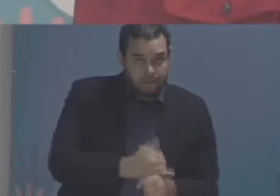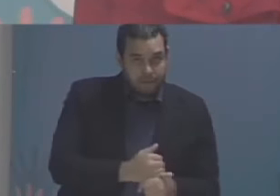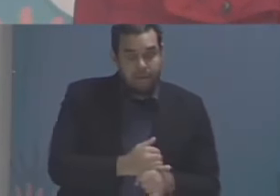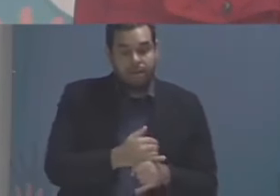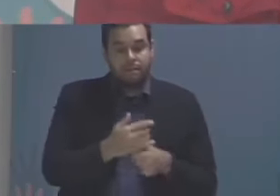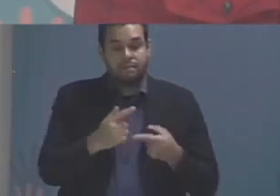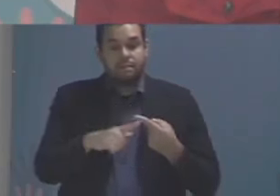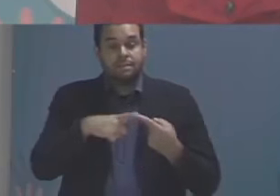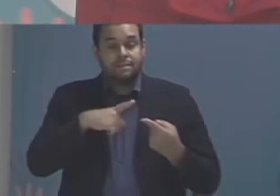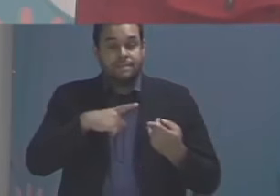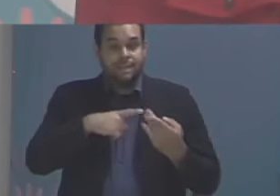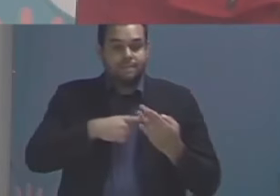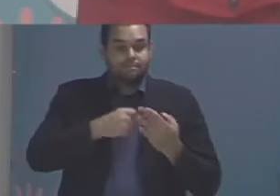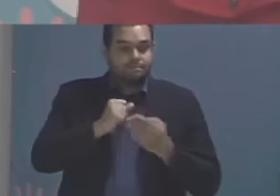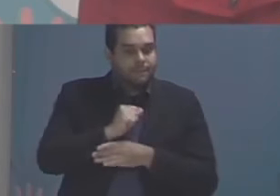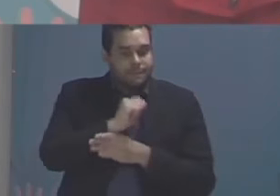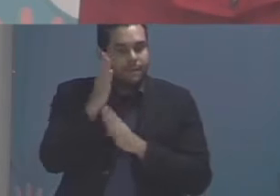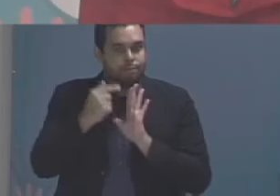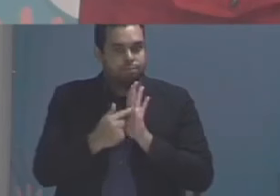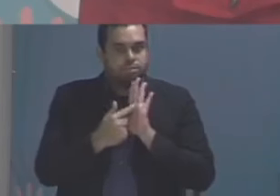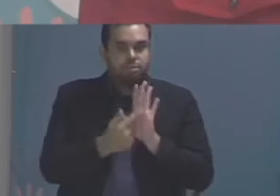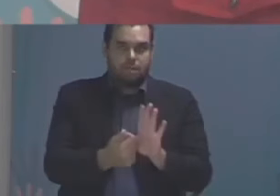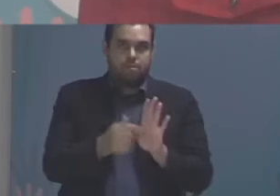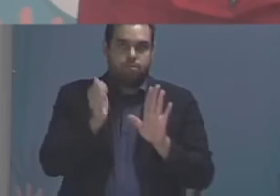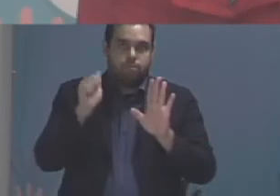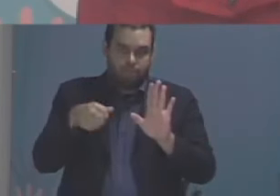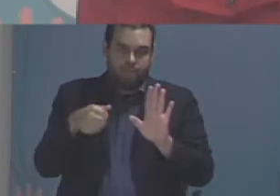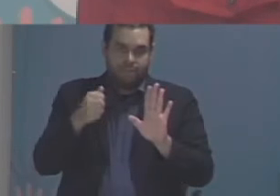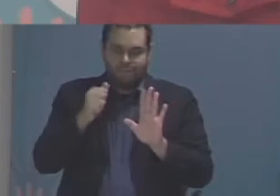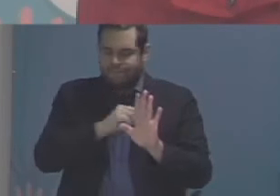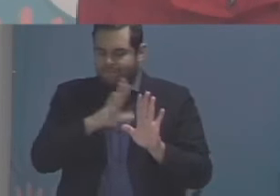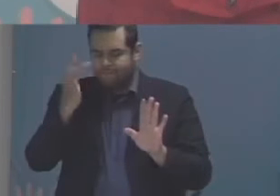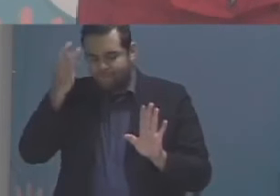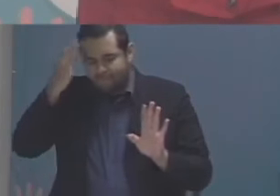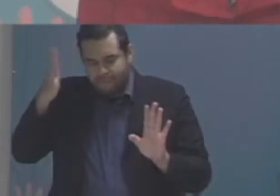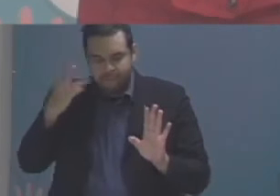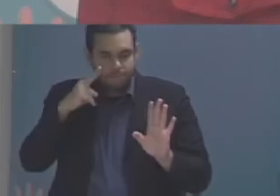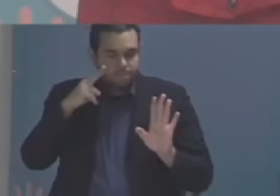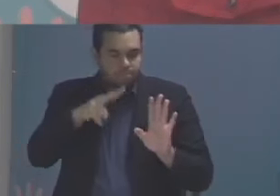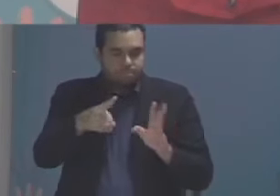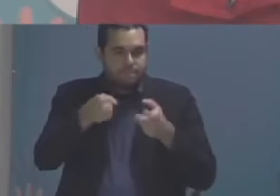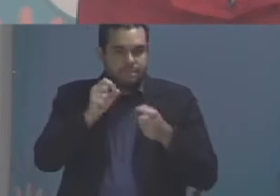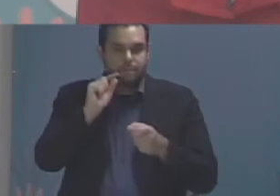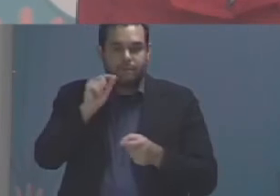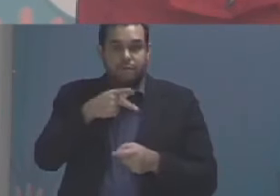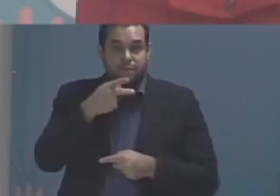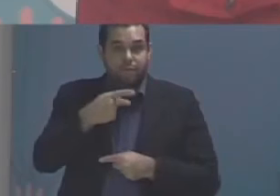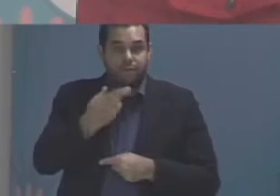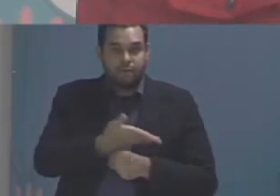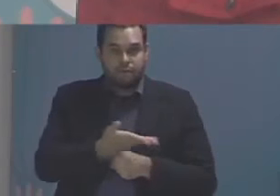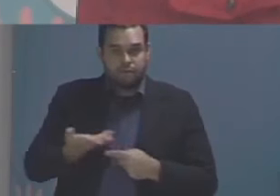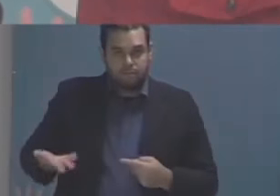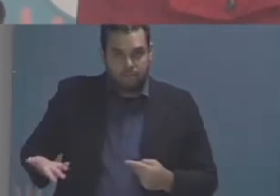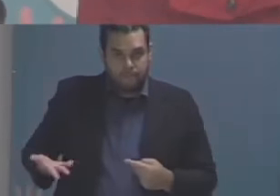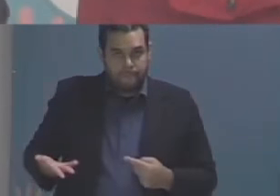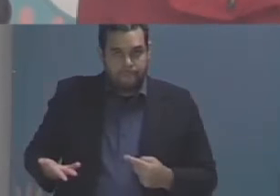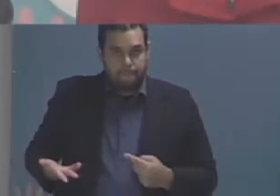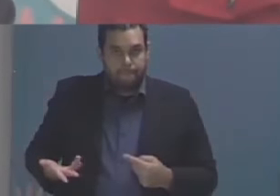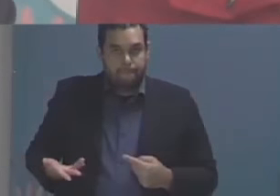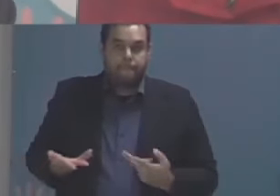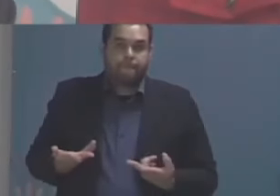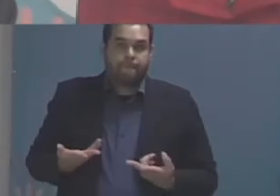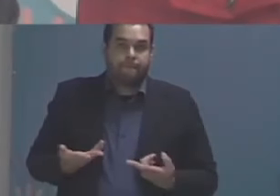temos registros, e é possível se verificar com tranquilidade essas informações que eu estou passando. Em